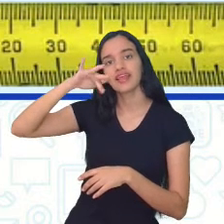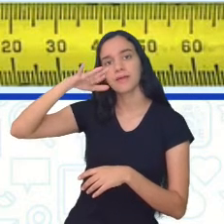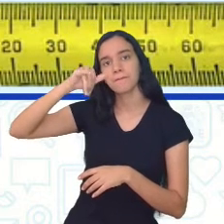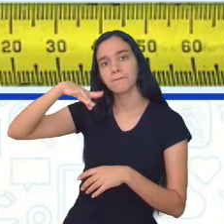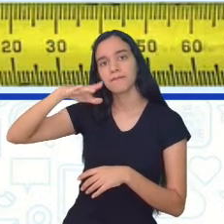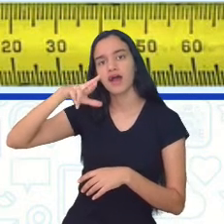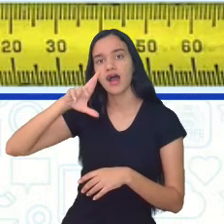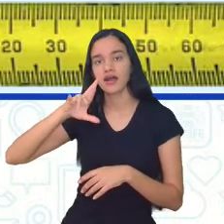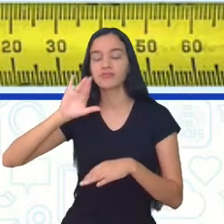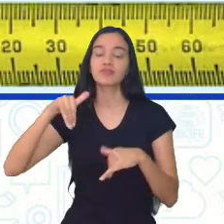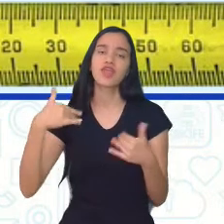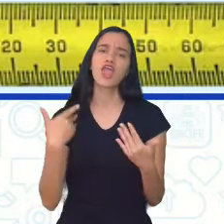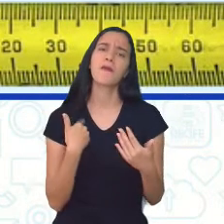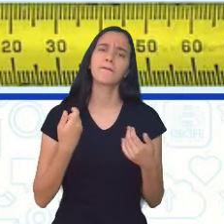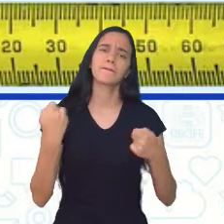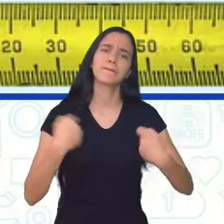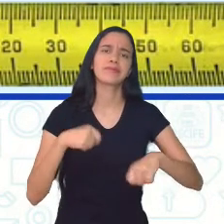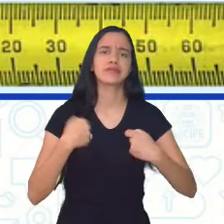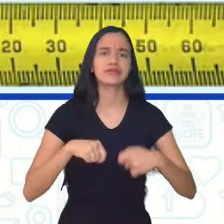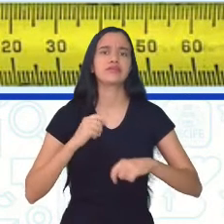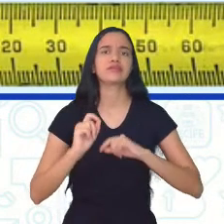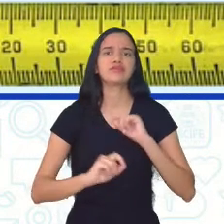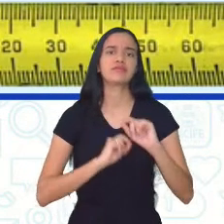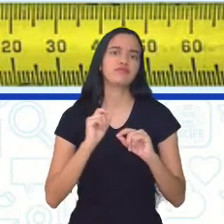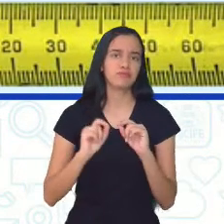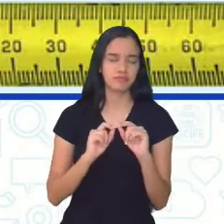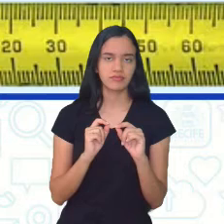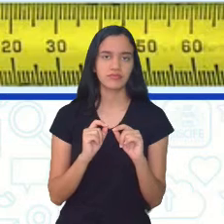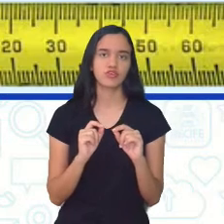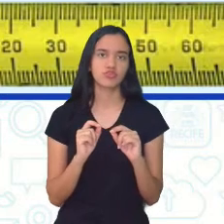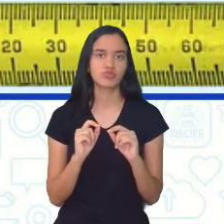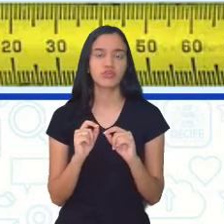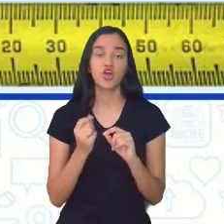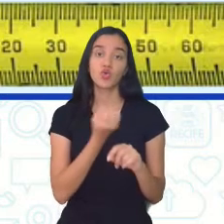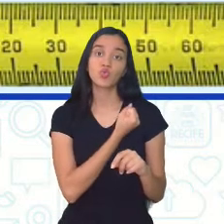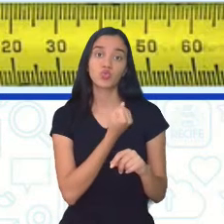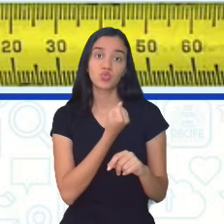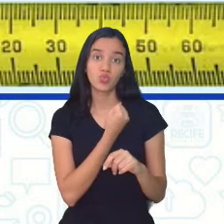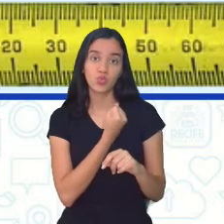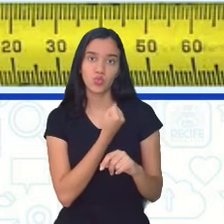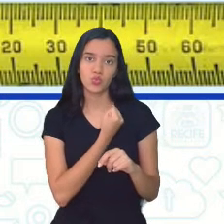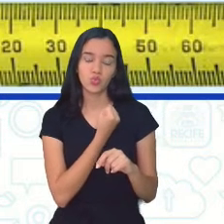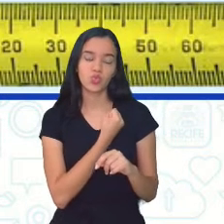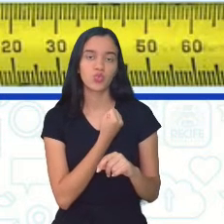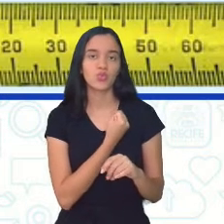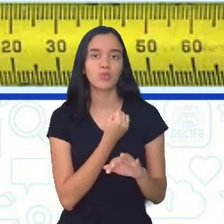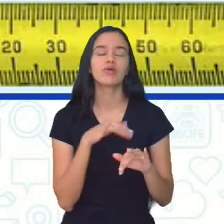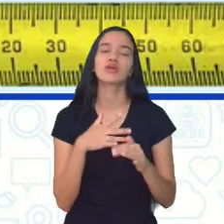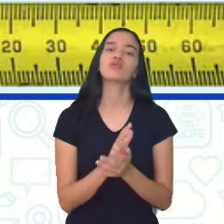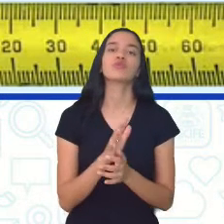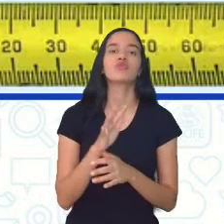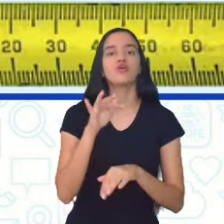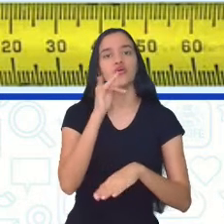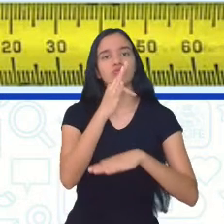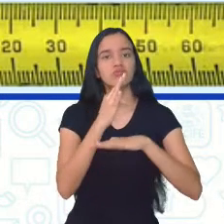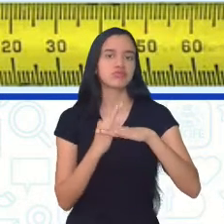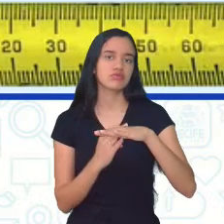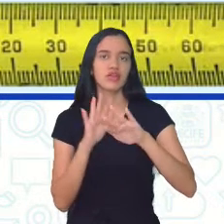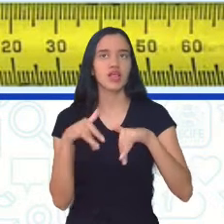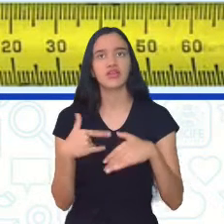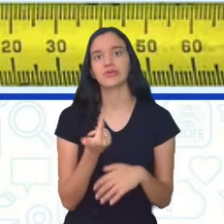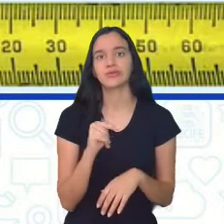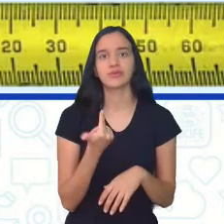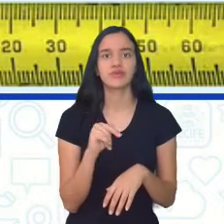precisava da medida do número fracionado, não é isso? Eu não